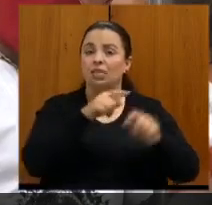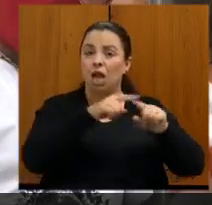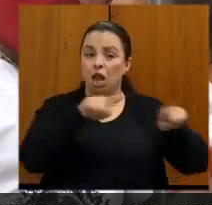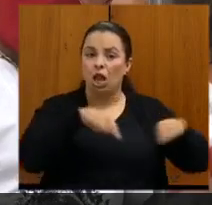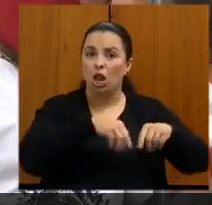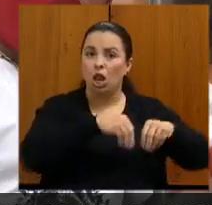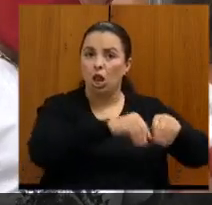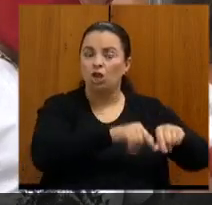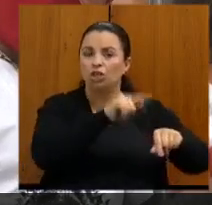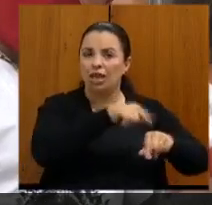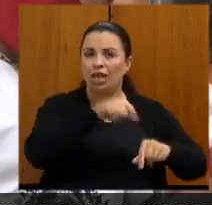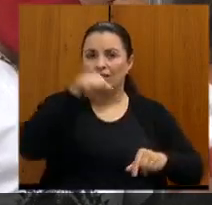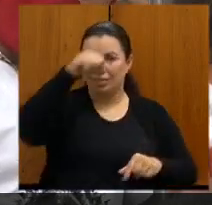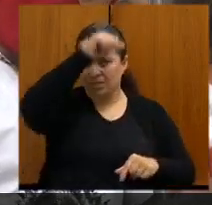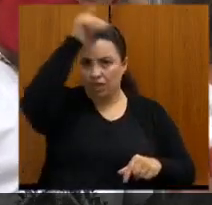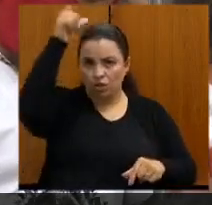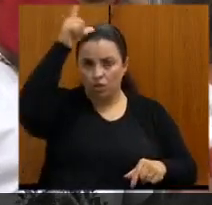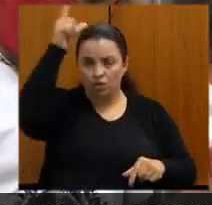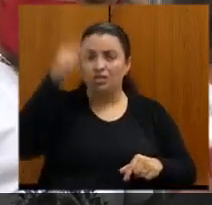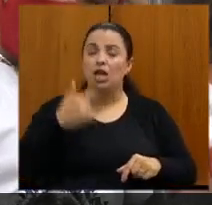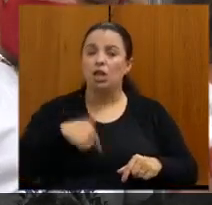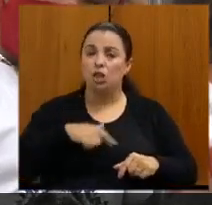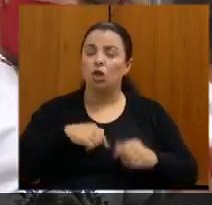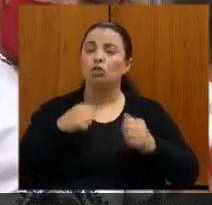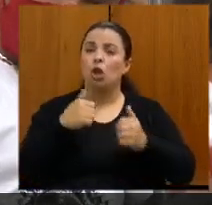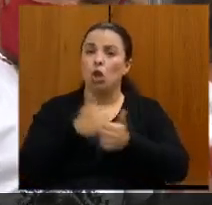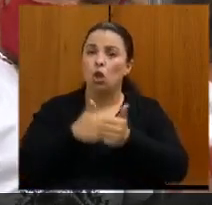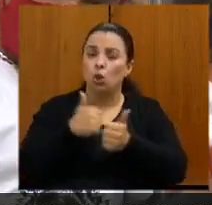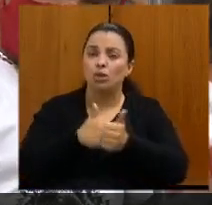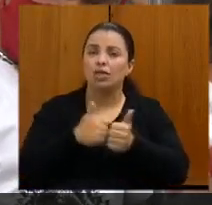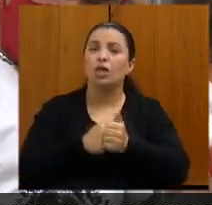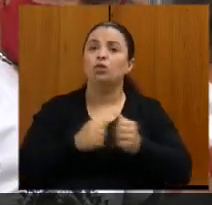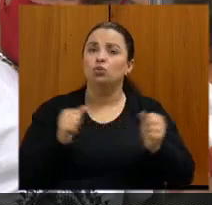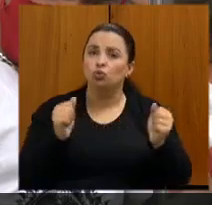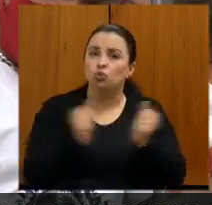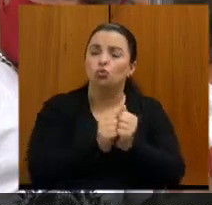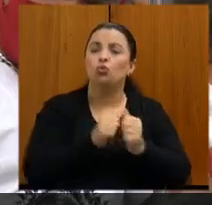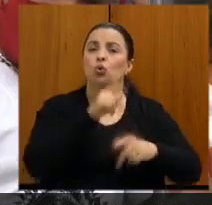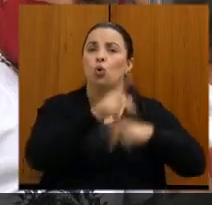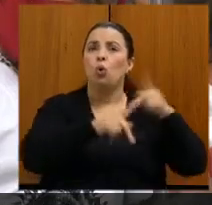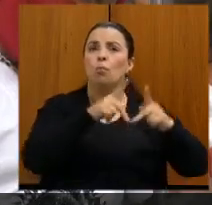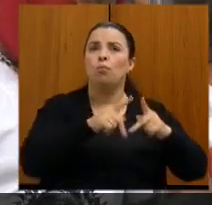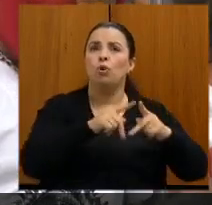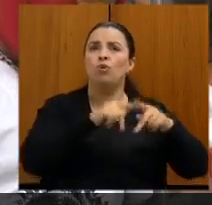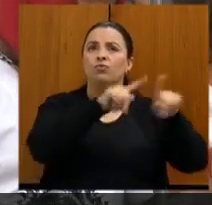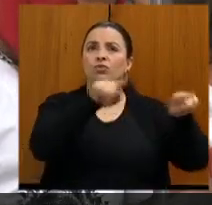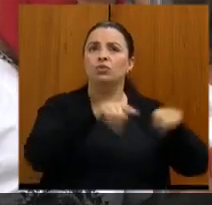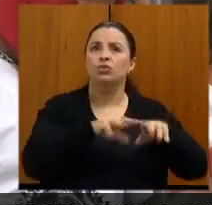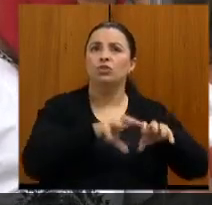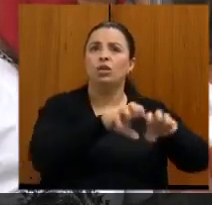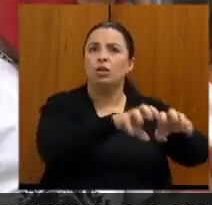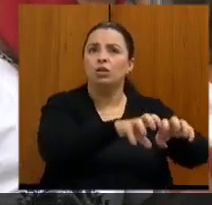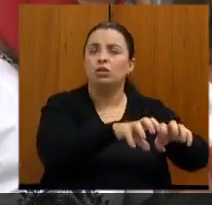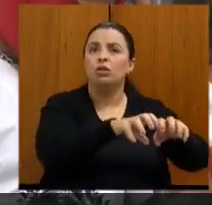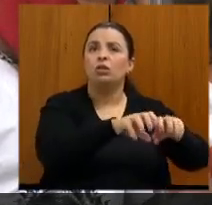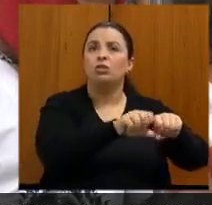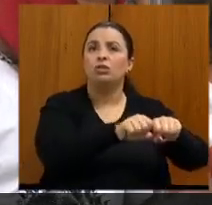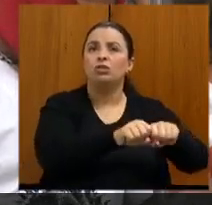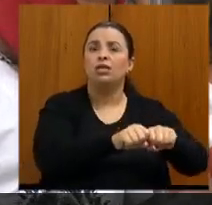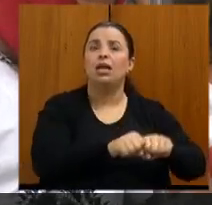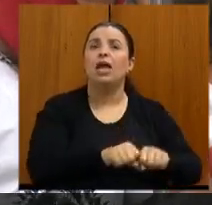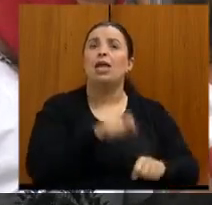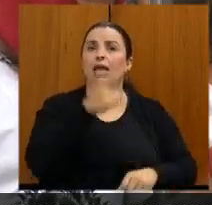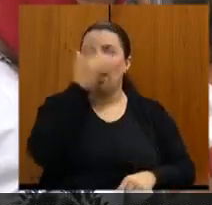lutando para que todos que mora em Santa Luzia também estão precisando de moradia e eles invés de dado o pessoal que está morando lá tá vendendo